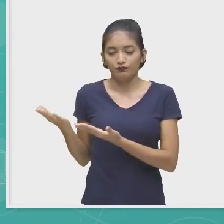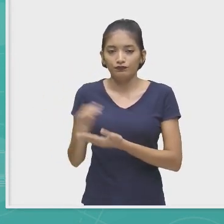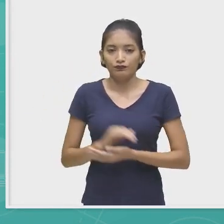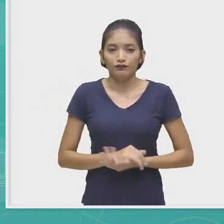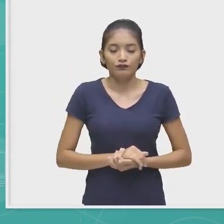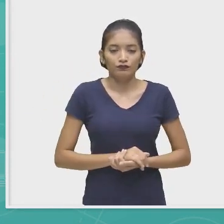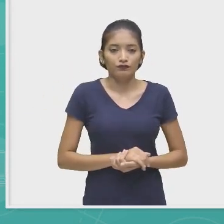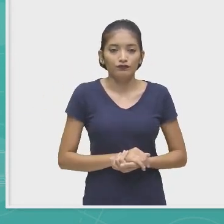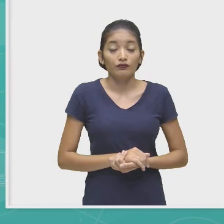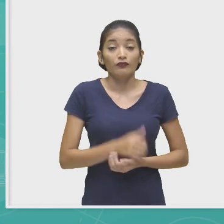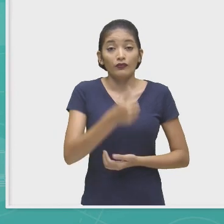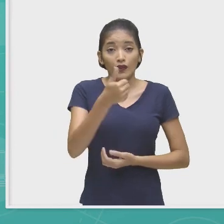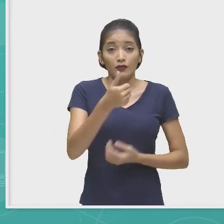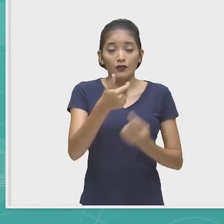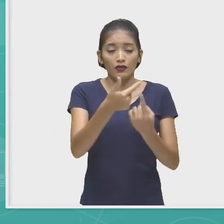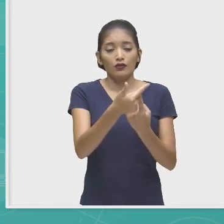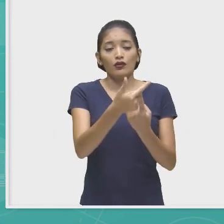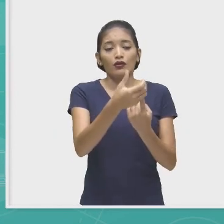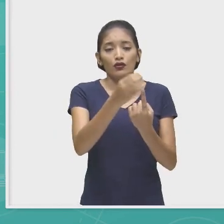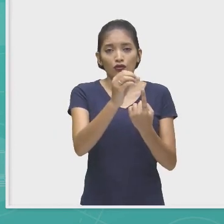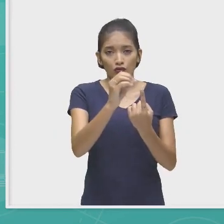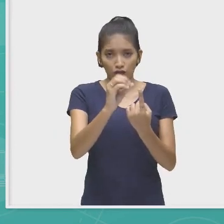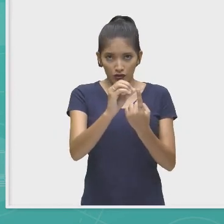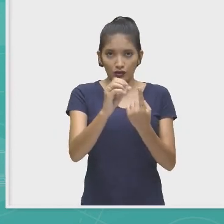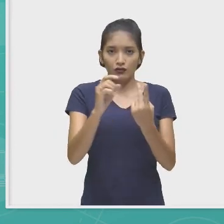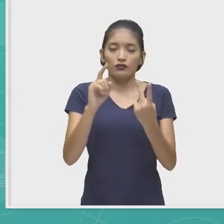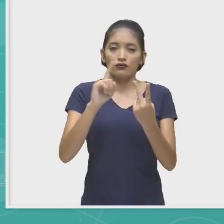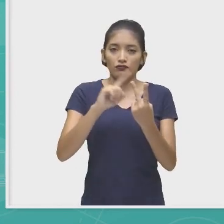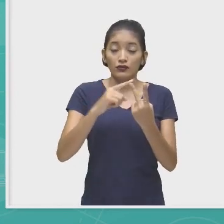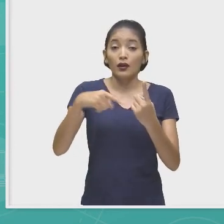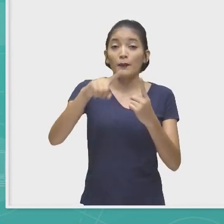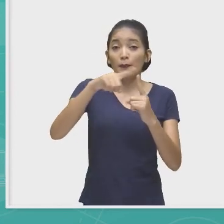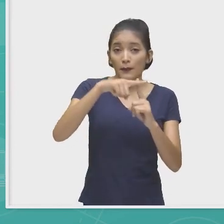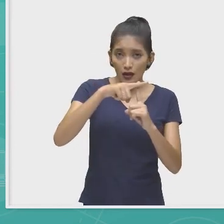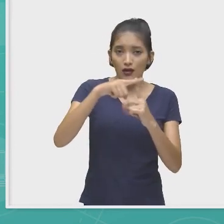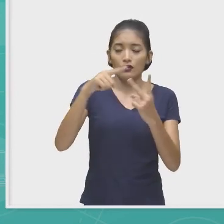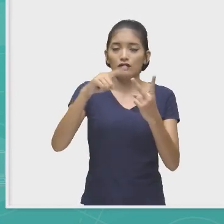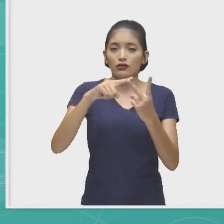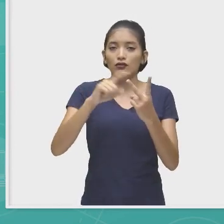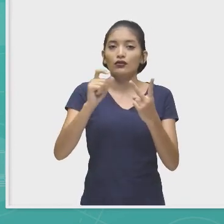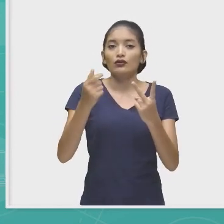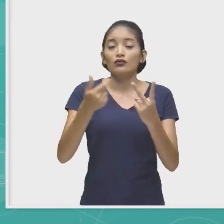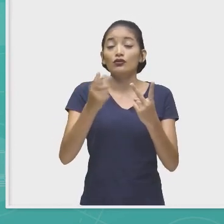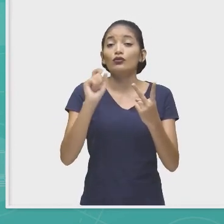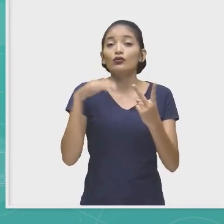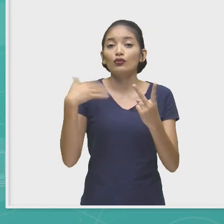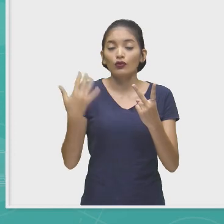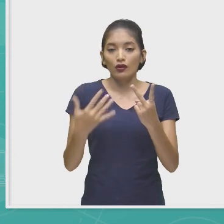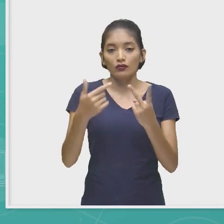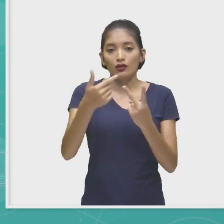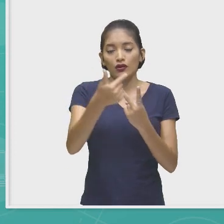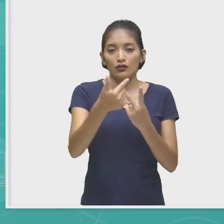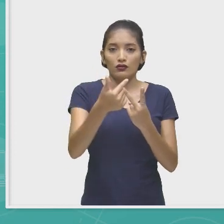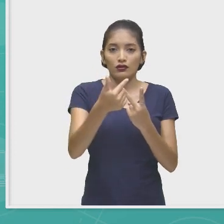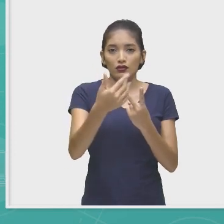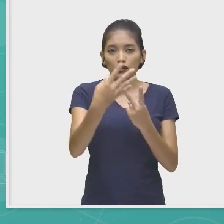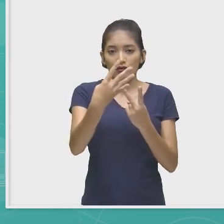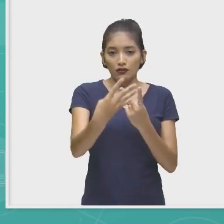200, que é o primeiro trecho da viagem, mais o segundo trecho da viagem, que é